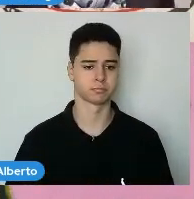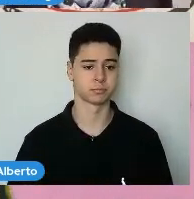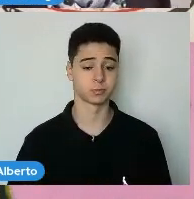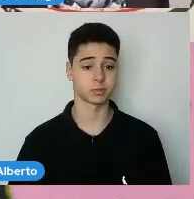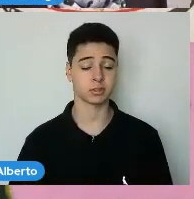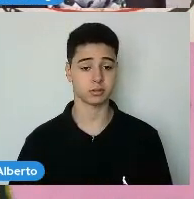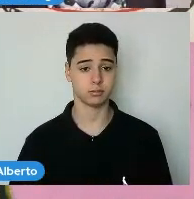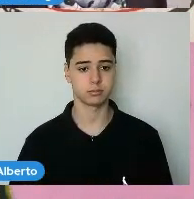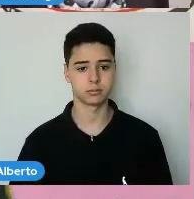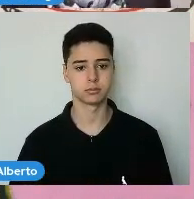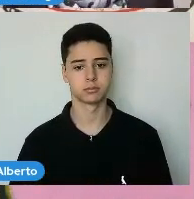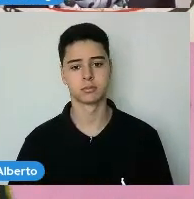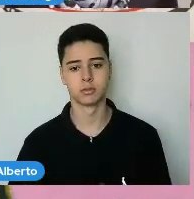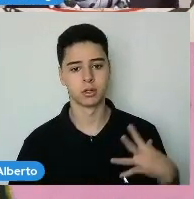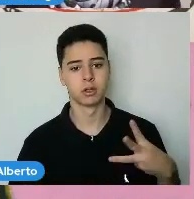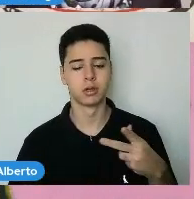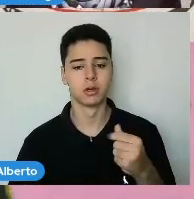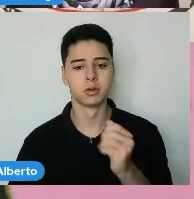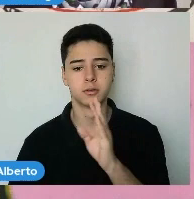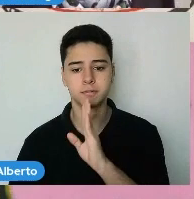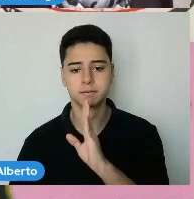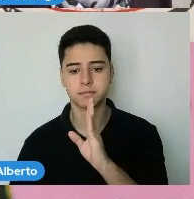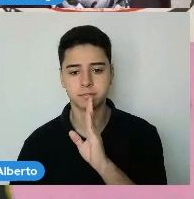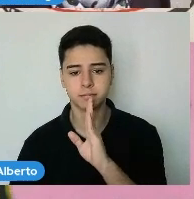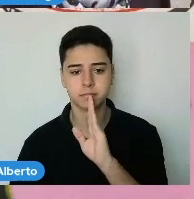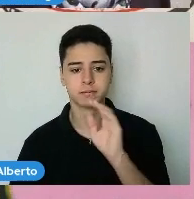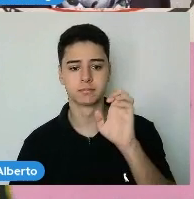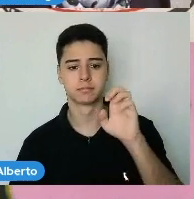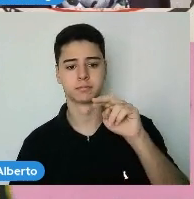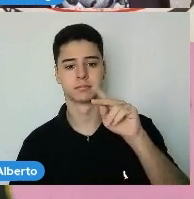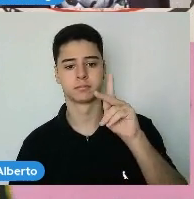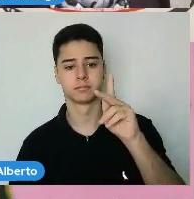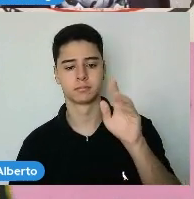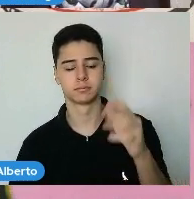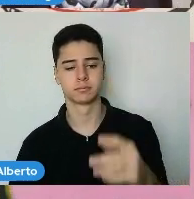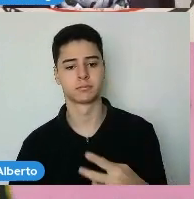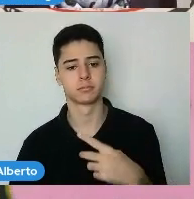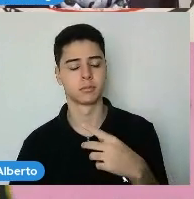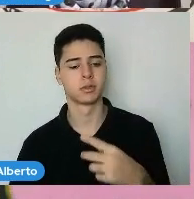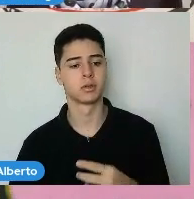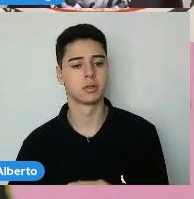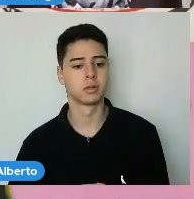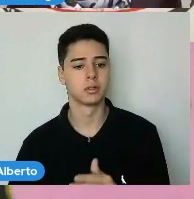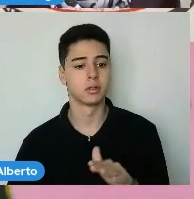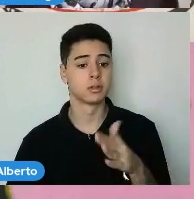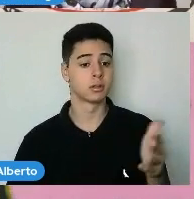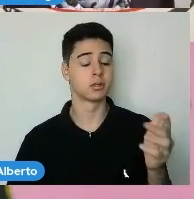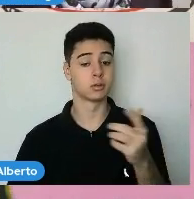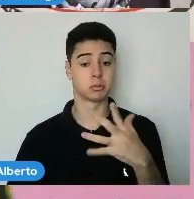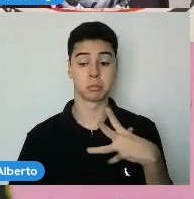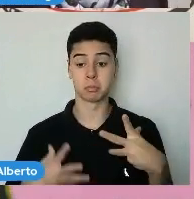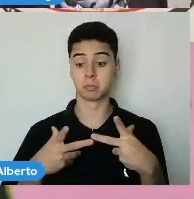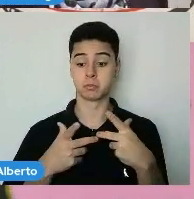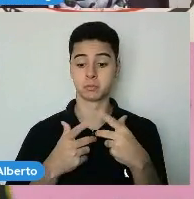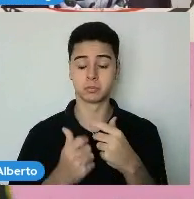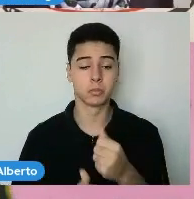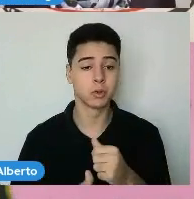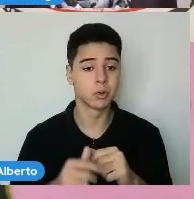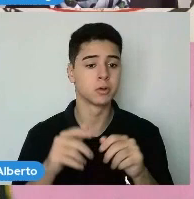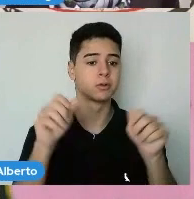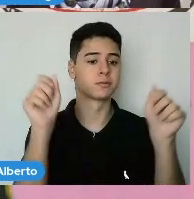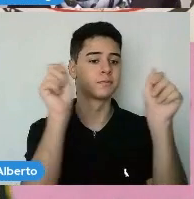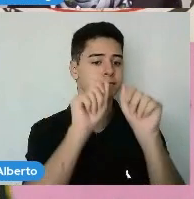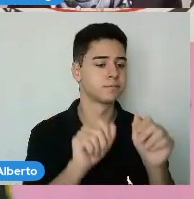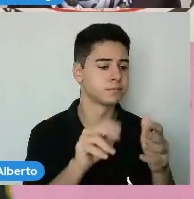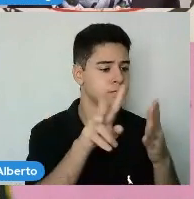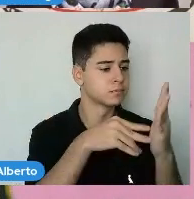Todo mundo conhece a figura do Andy Warhol, né? Além das obras dele serem